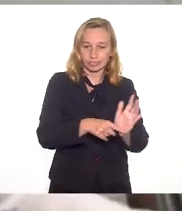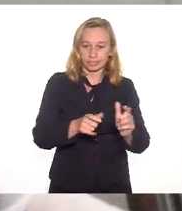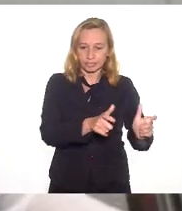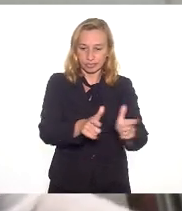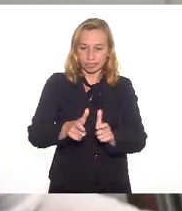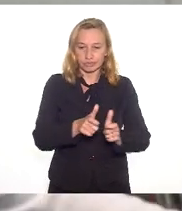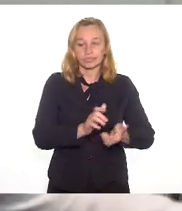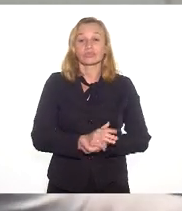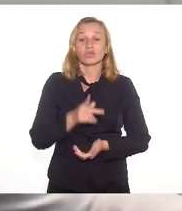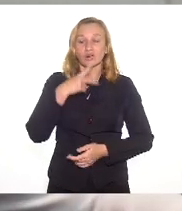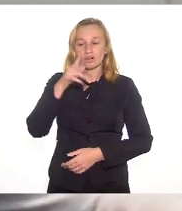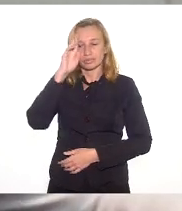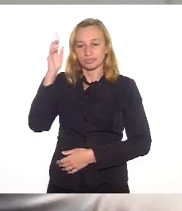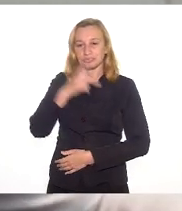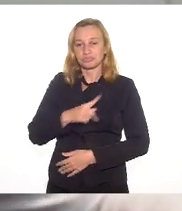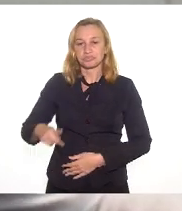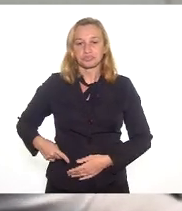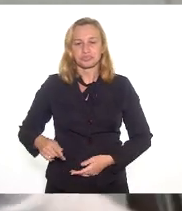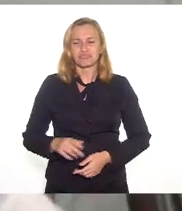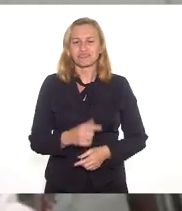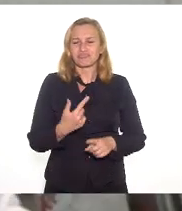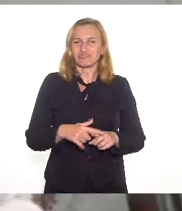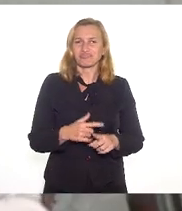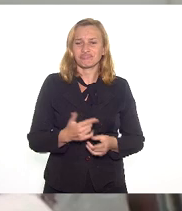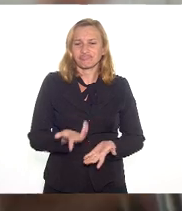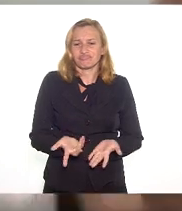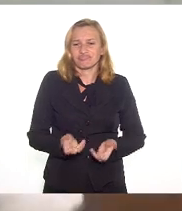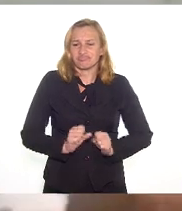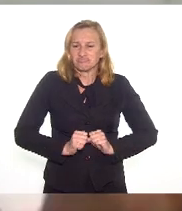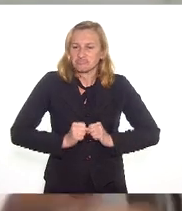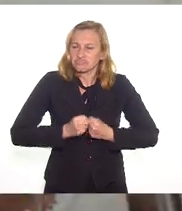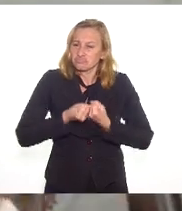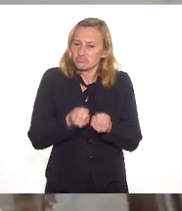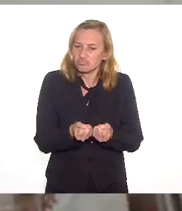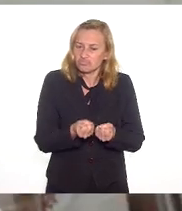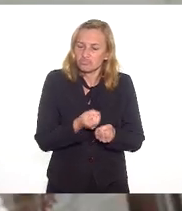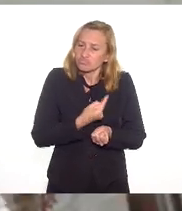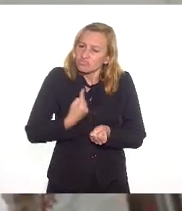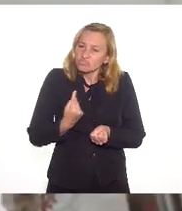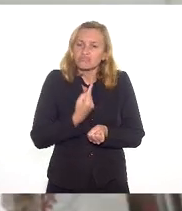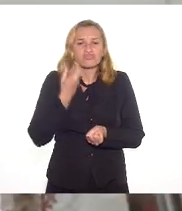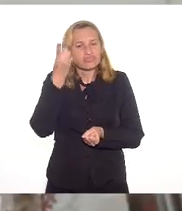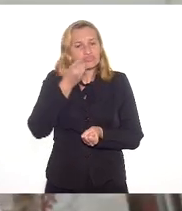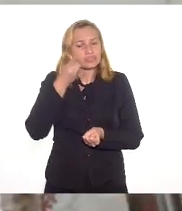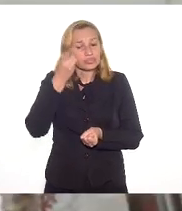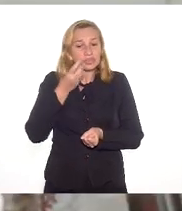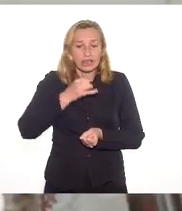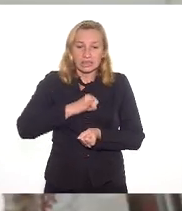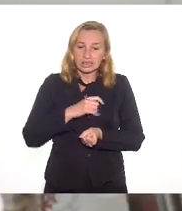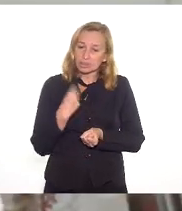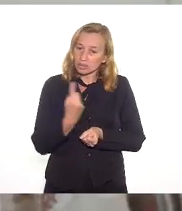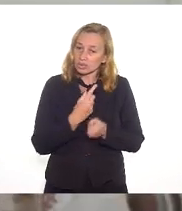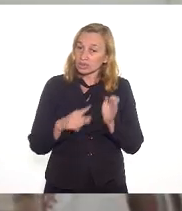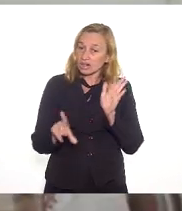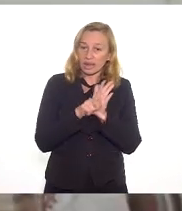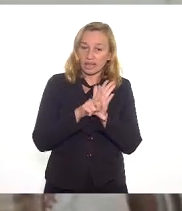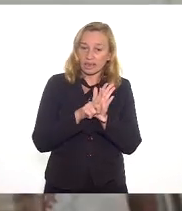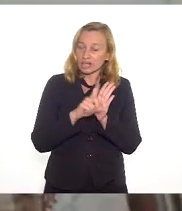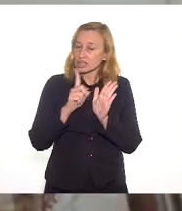isso, presidente, porque não adianta esse esforço do parlamento se as nossas leis não